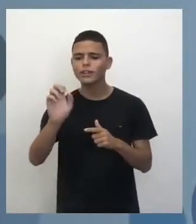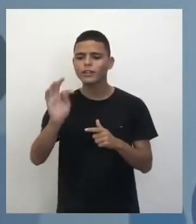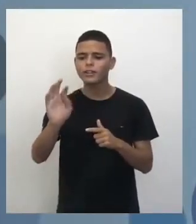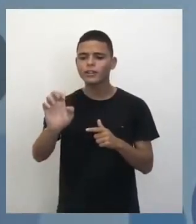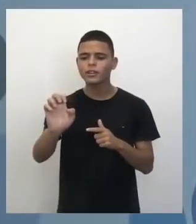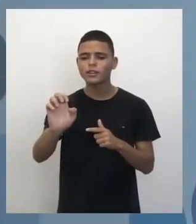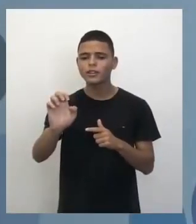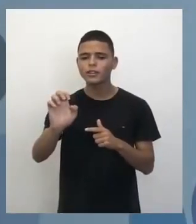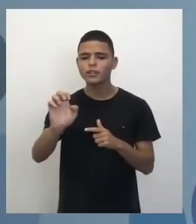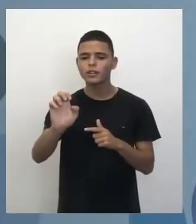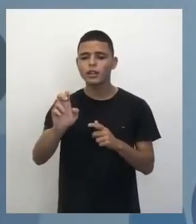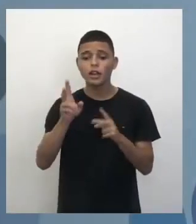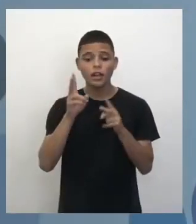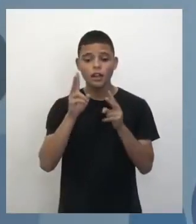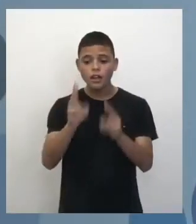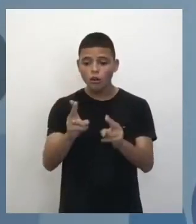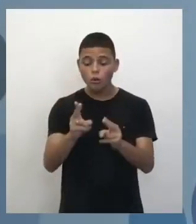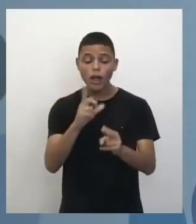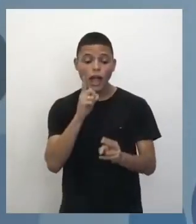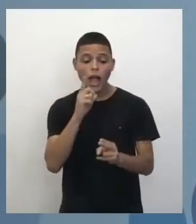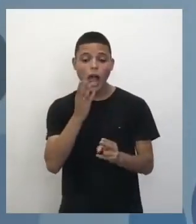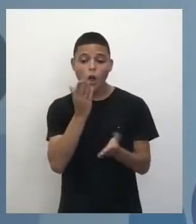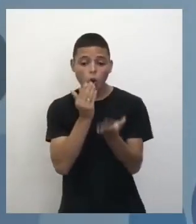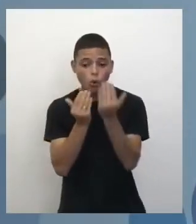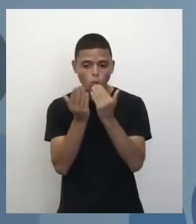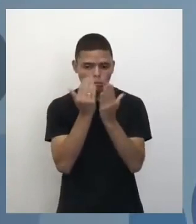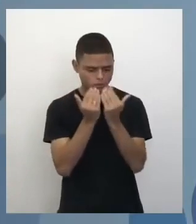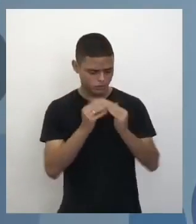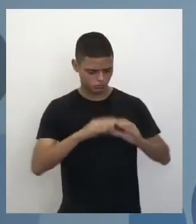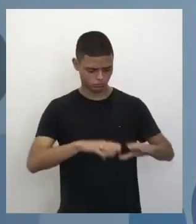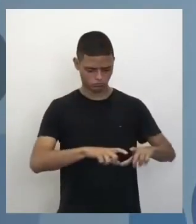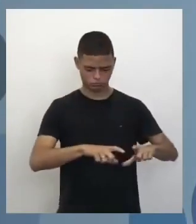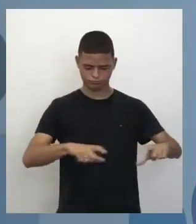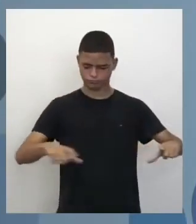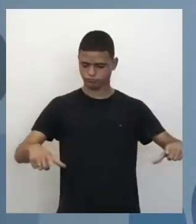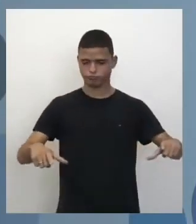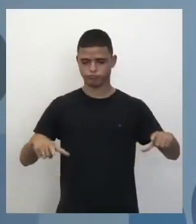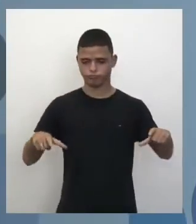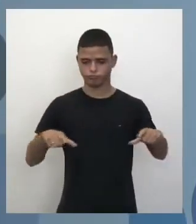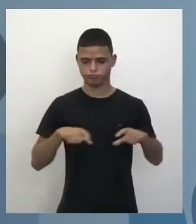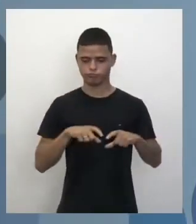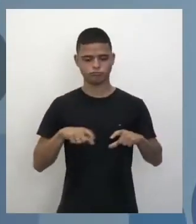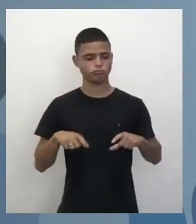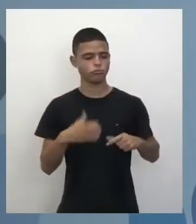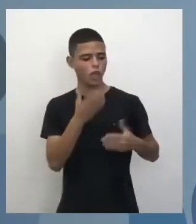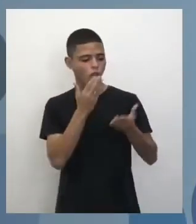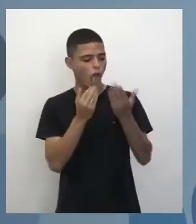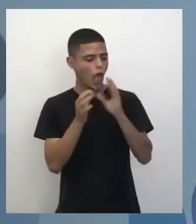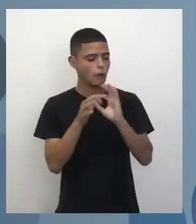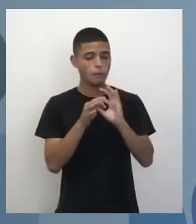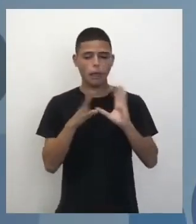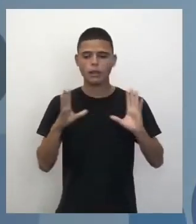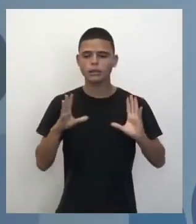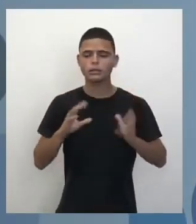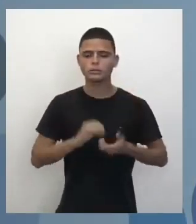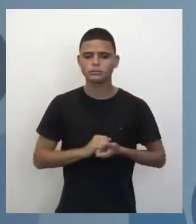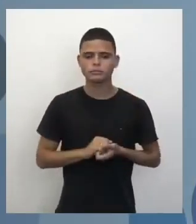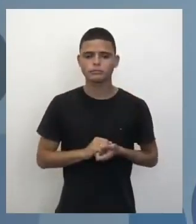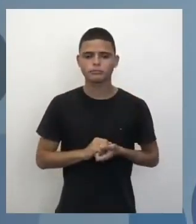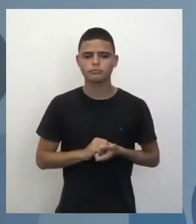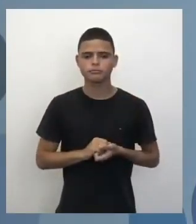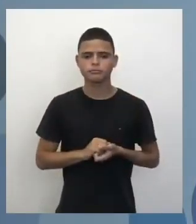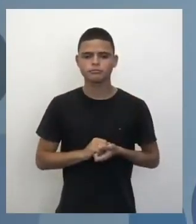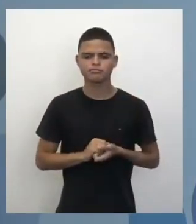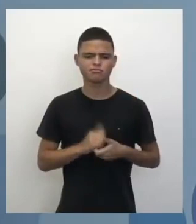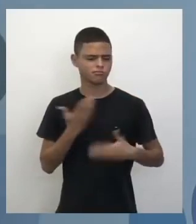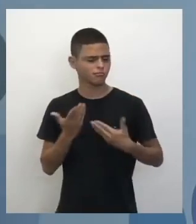ver com buffet, que aí o pessoal lia Bufete, e aí ficou Bofete, que aí eu não sei porque era o buffet que virou